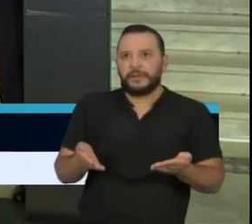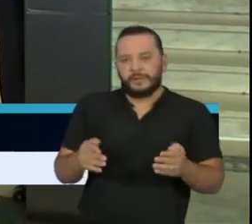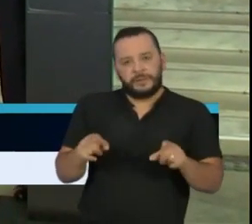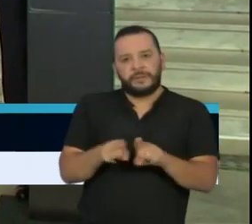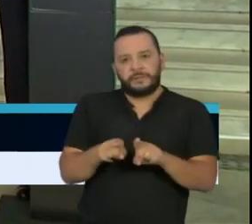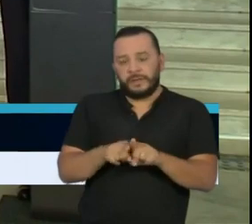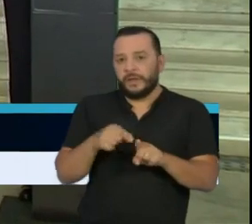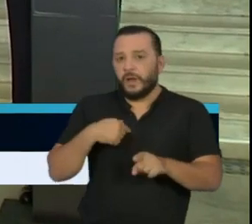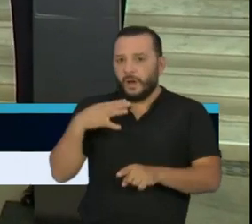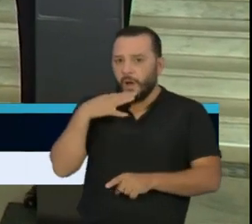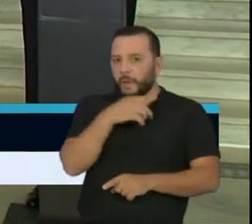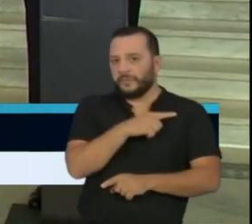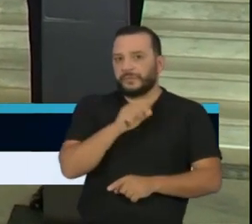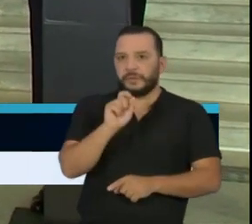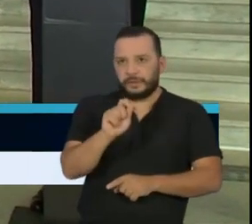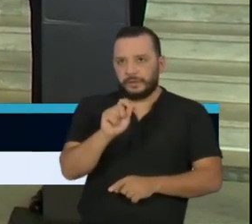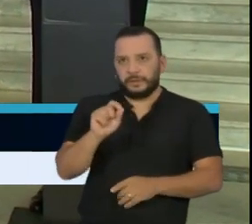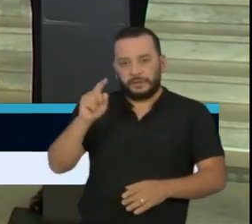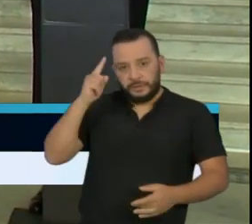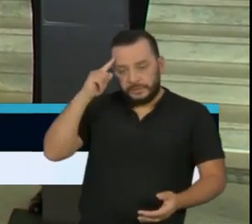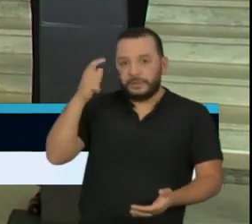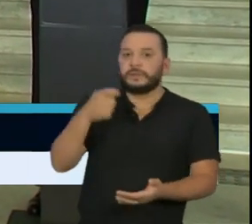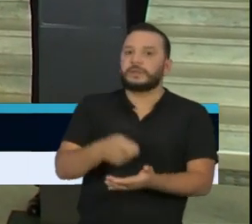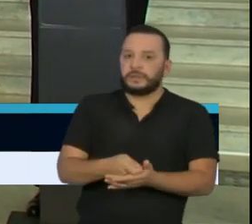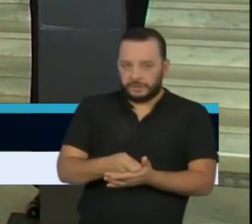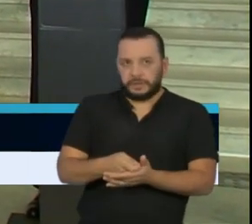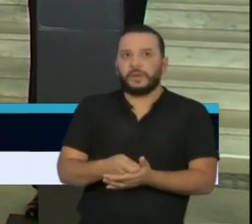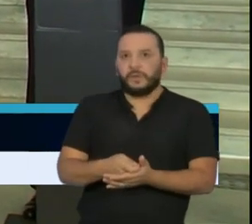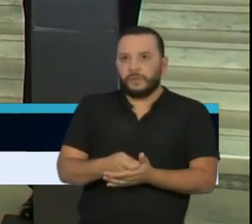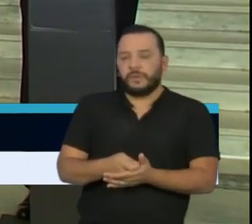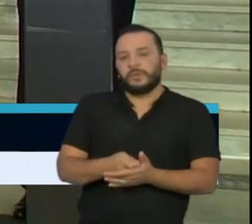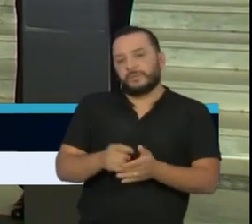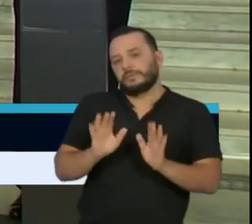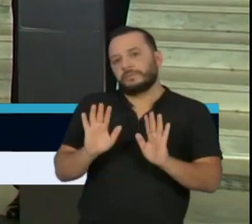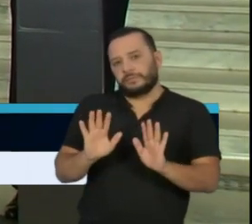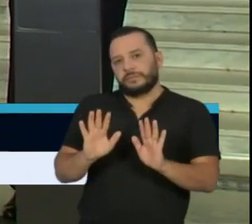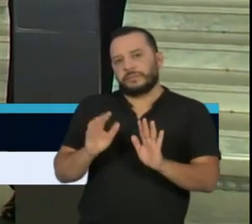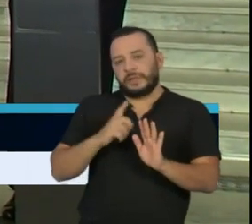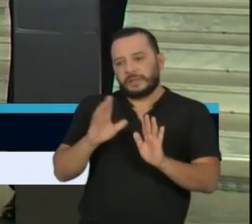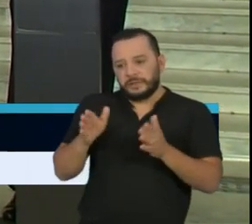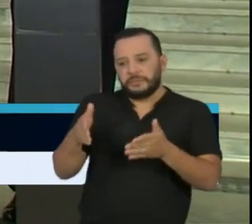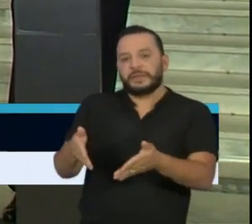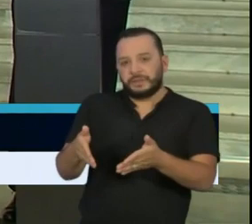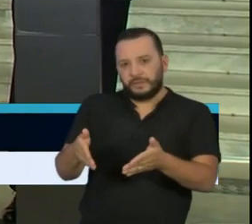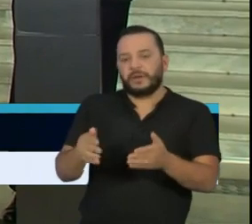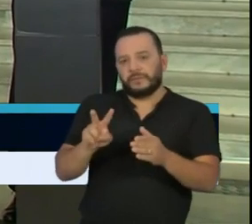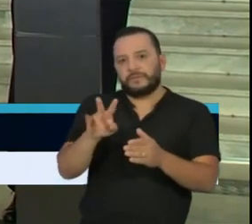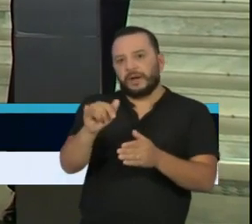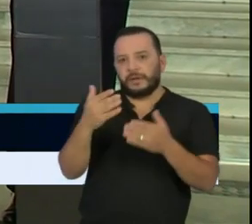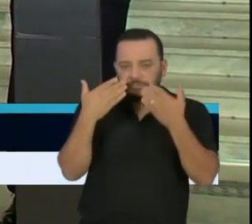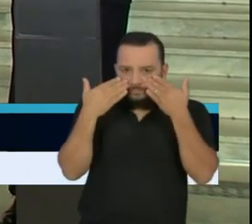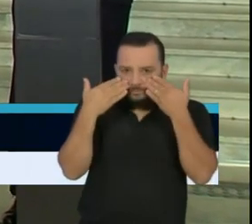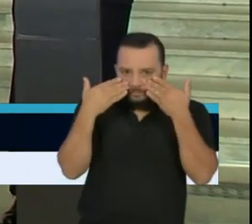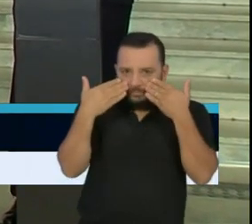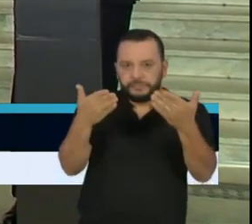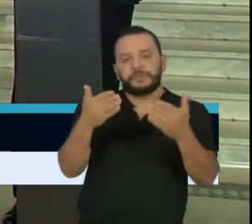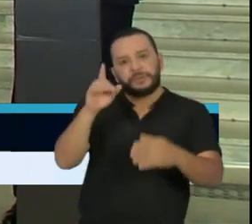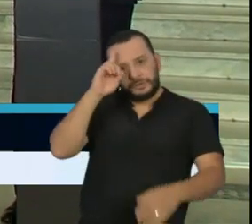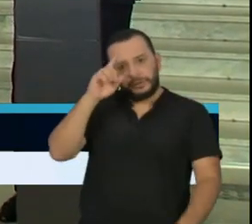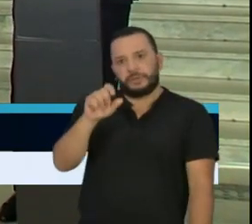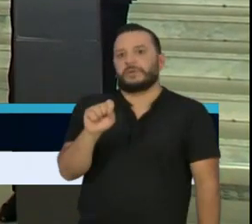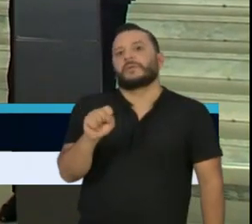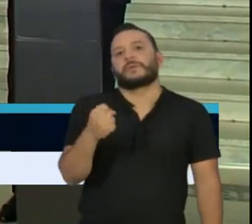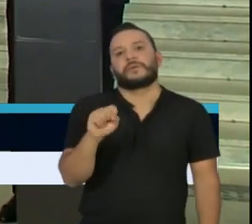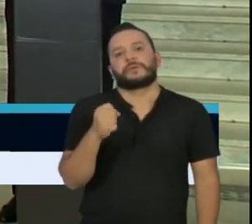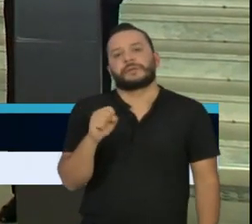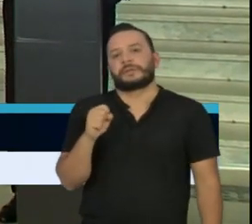quero antecipar, decisões mais explícitas e específicas serão anunciadas no dia